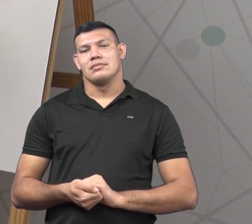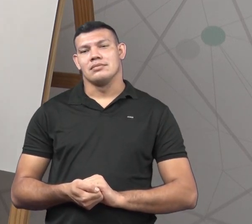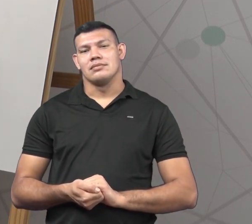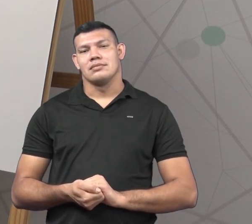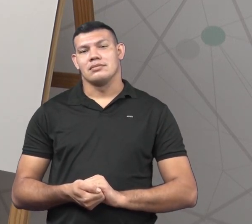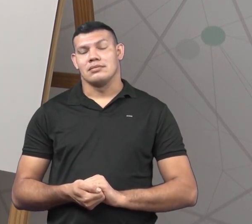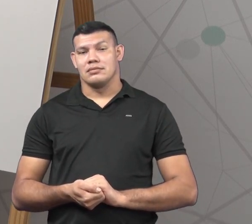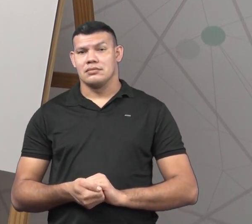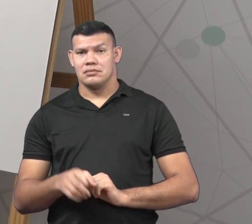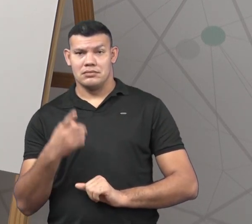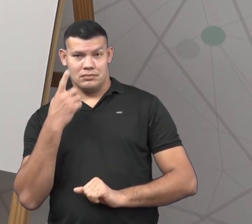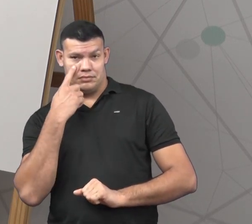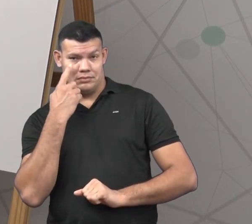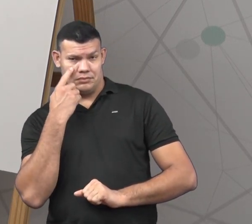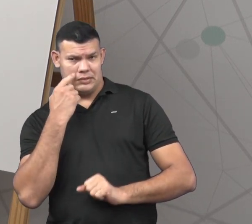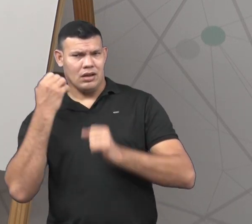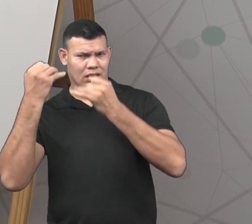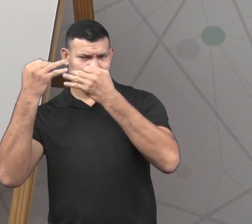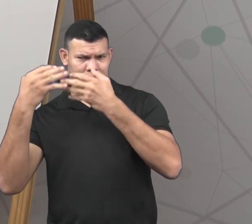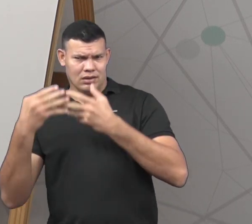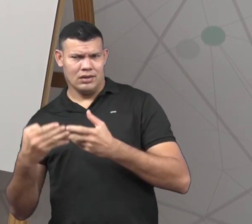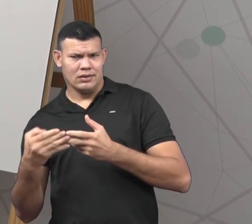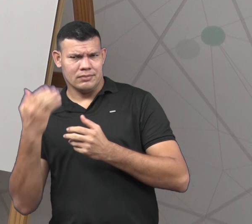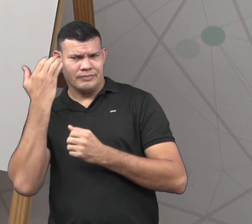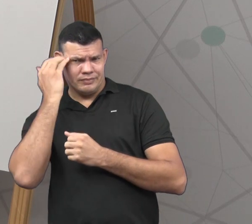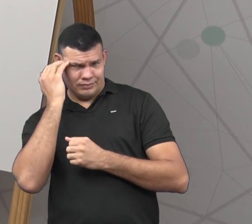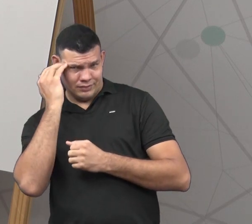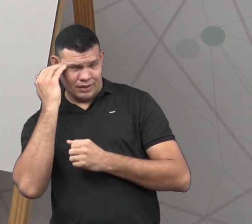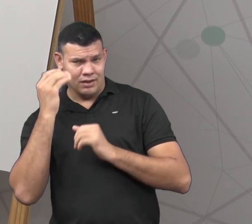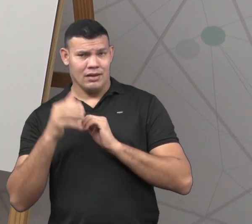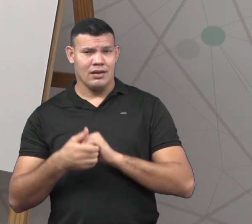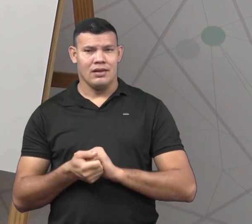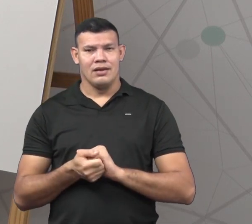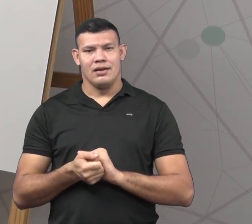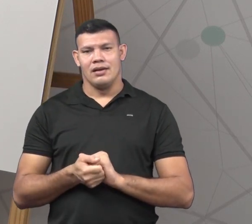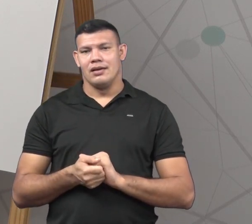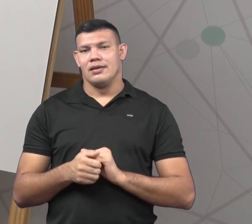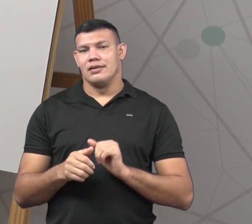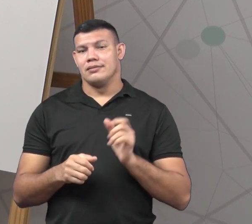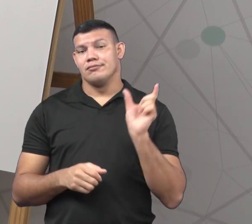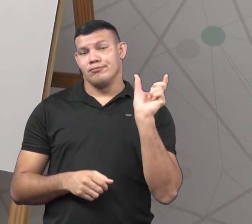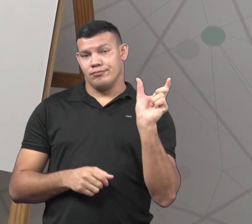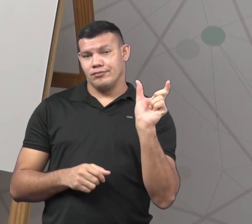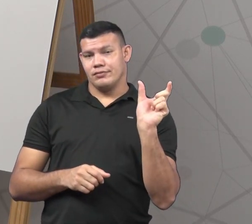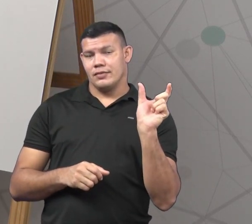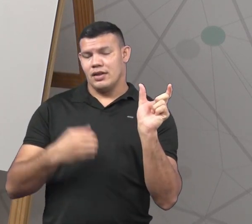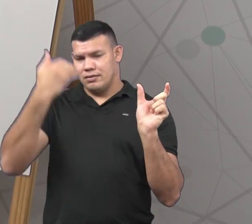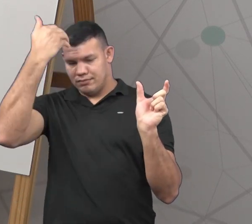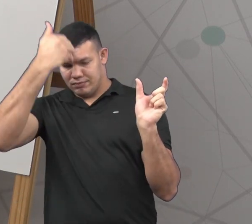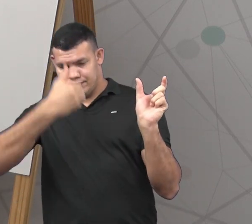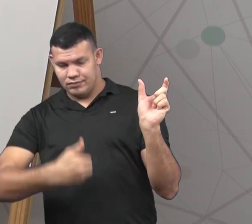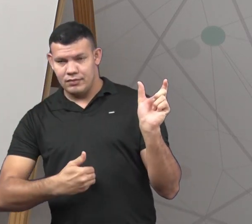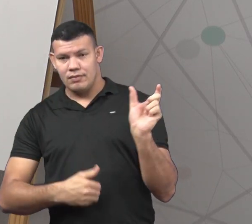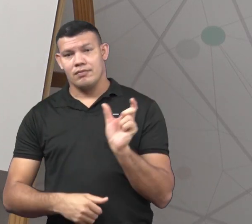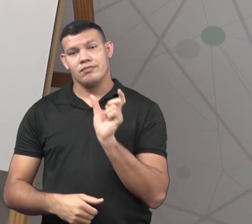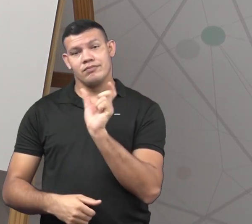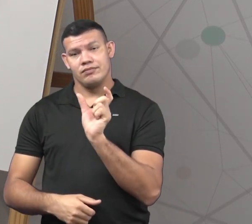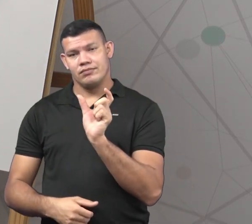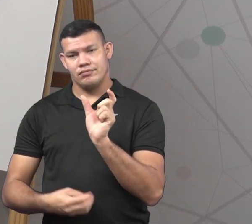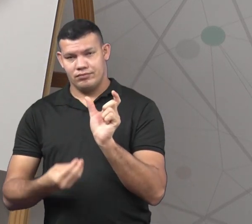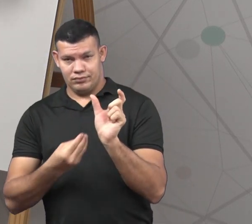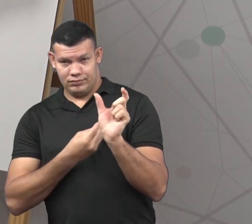e como nós vimos a explicação, ó, isso quer dizer, ó, auto, eu mesmo, bio,